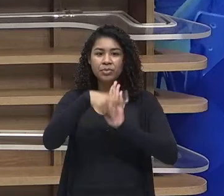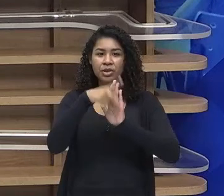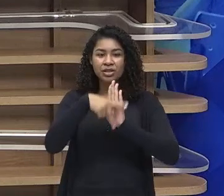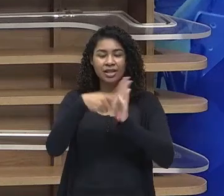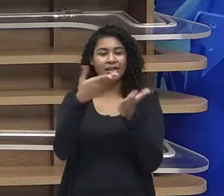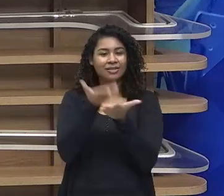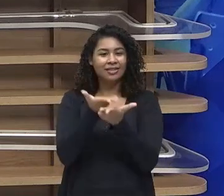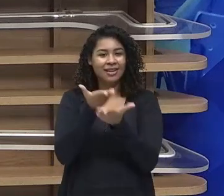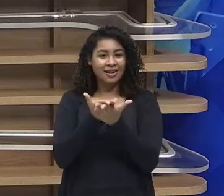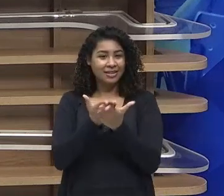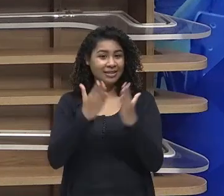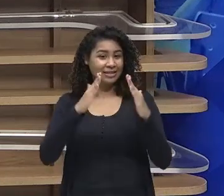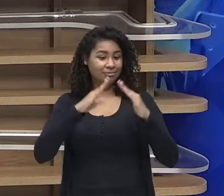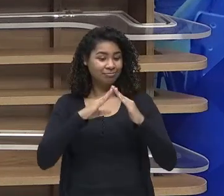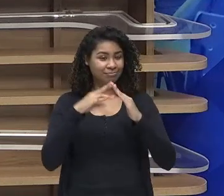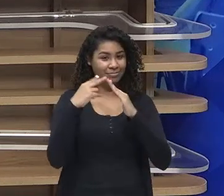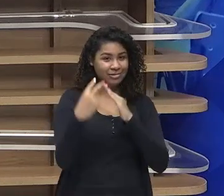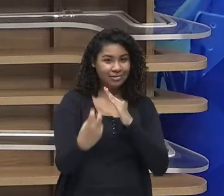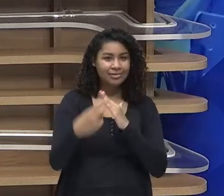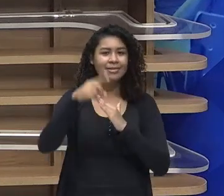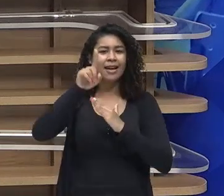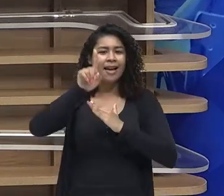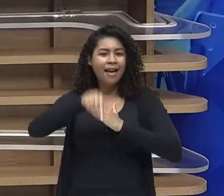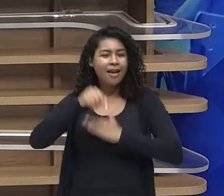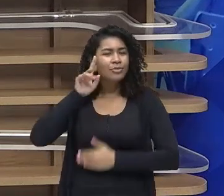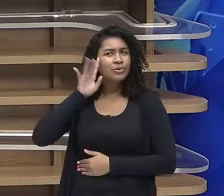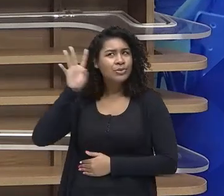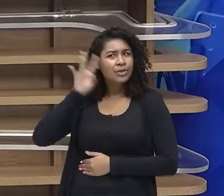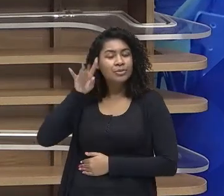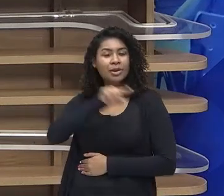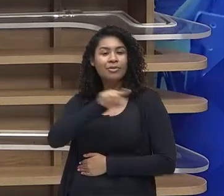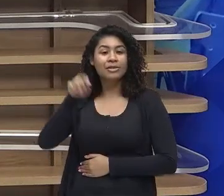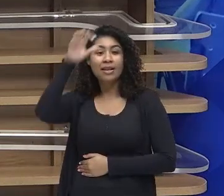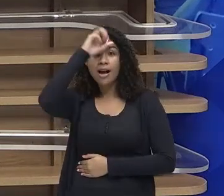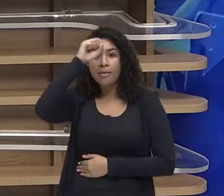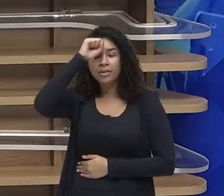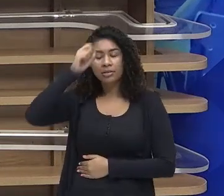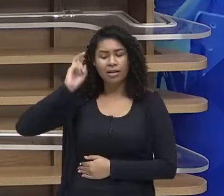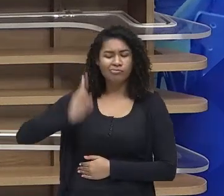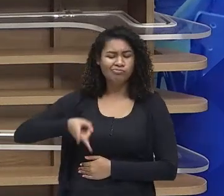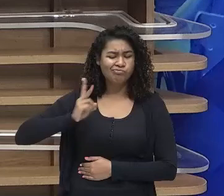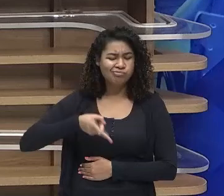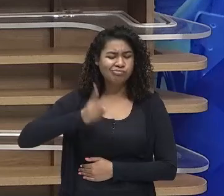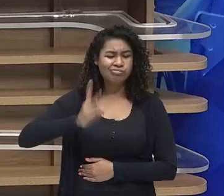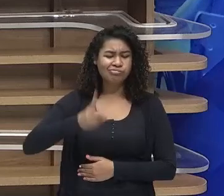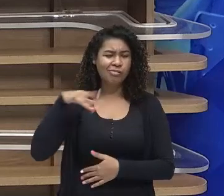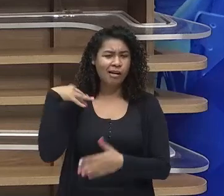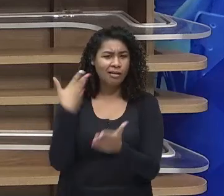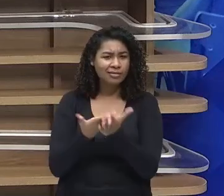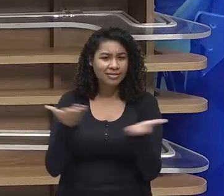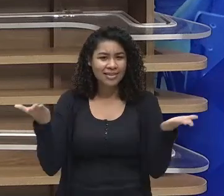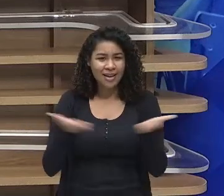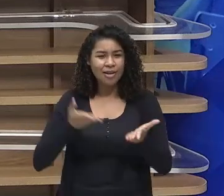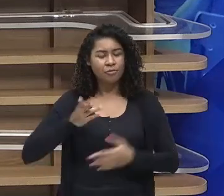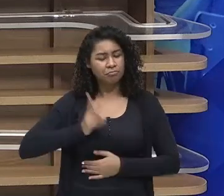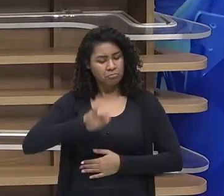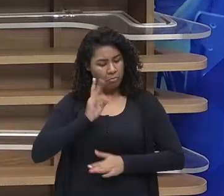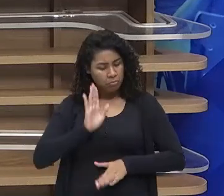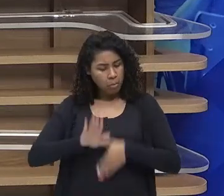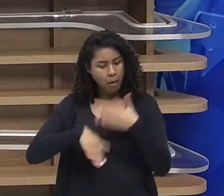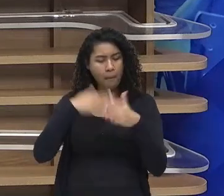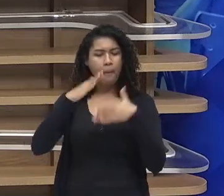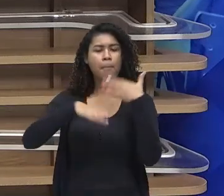ele pensado para atendê-lo, para que você esteja aqui, olha, aprendendo, aperfeiçoando, evoluindo, entendendo